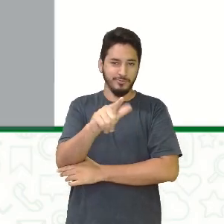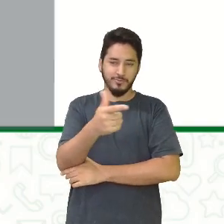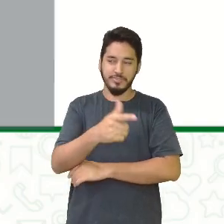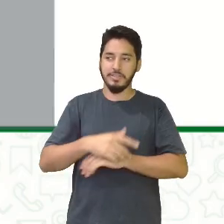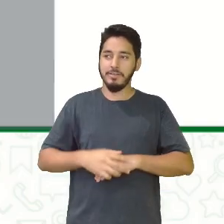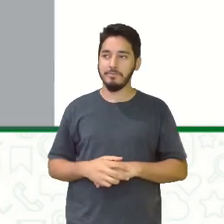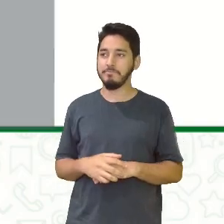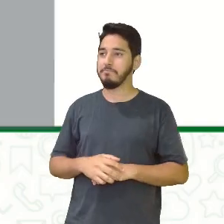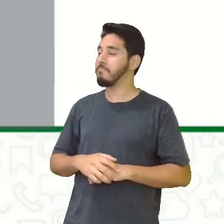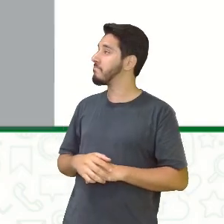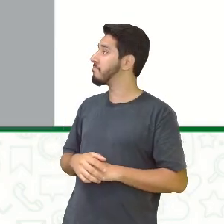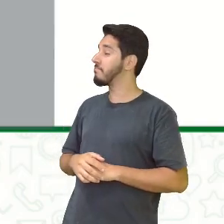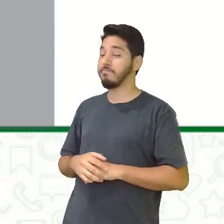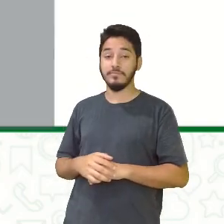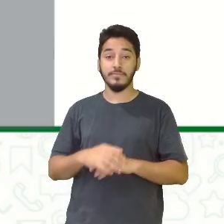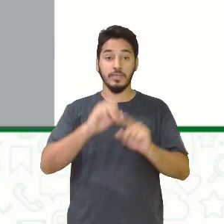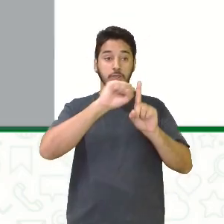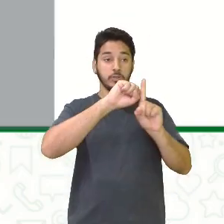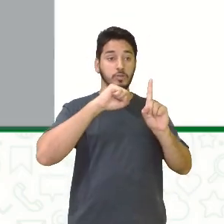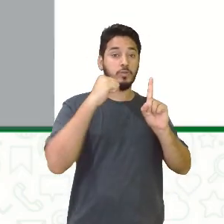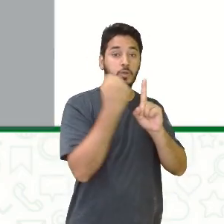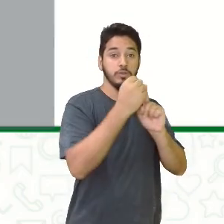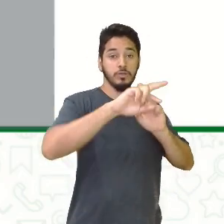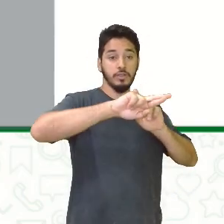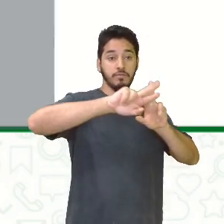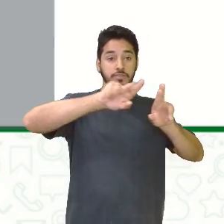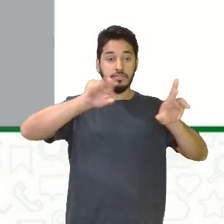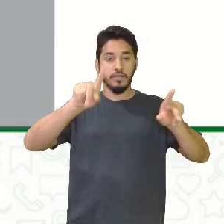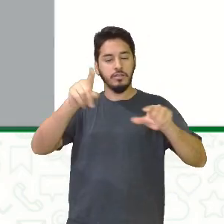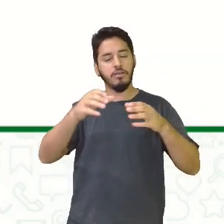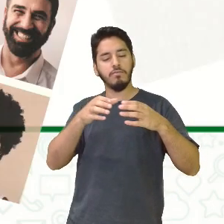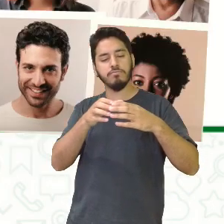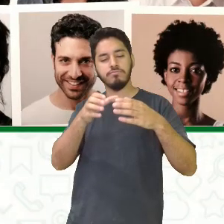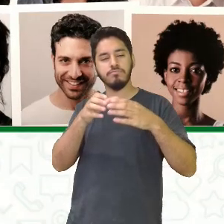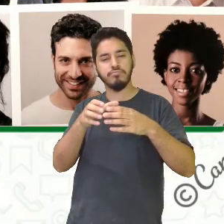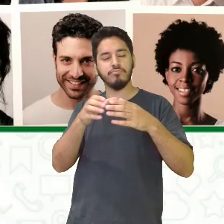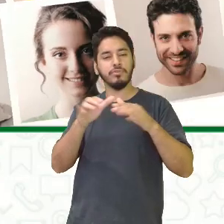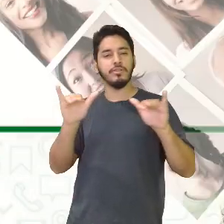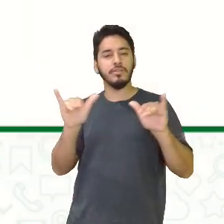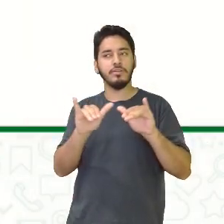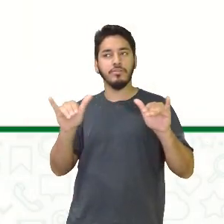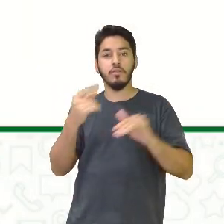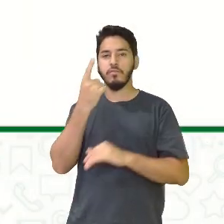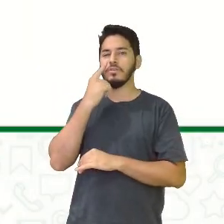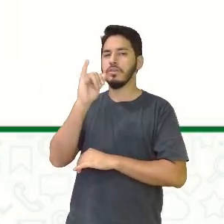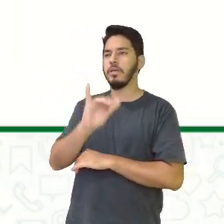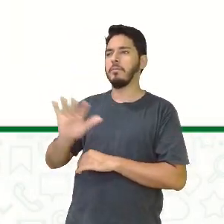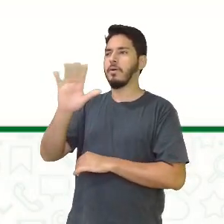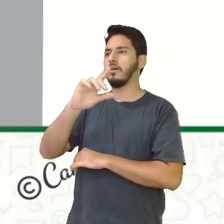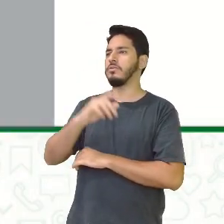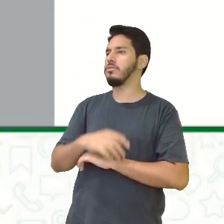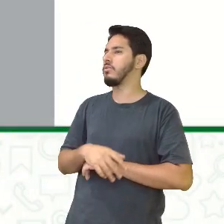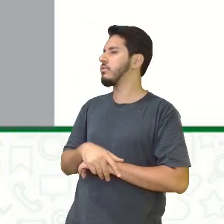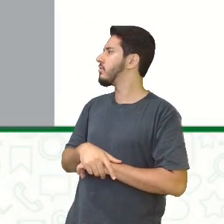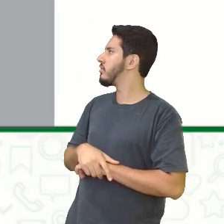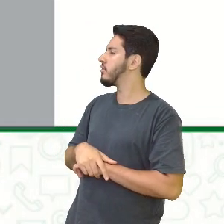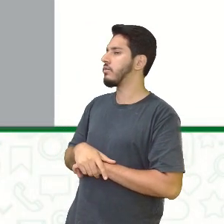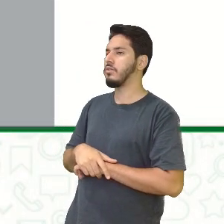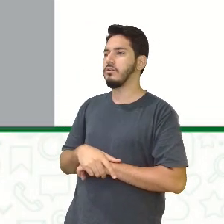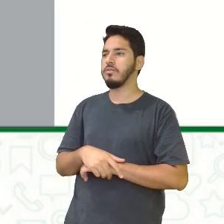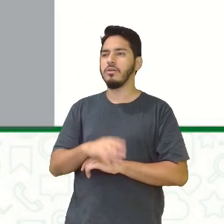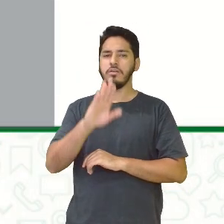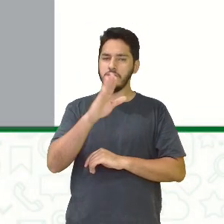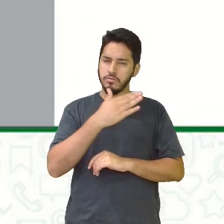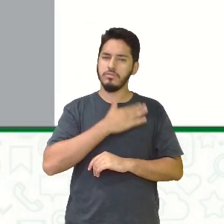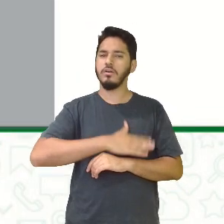brasileiro. Então, ó, a sociodiversidade é a convivência tranquila. Vamos ver se a imagem aparece agora. Olha, não veio, mas